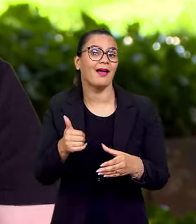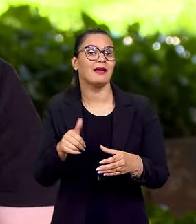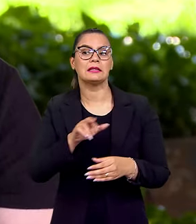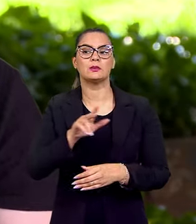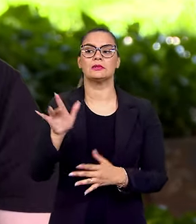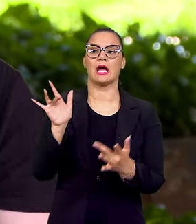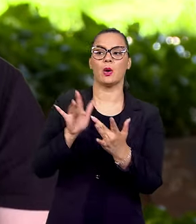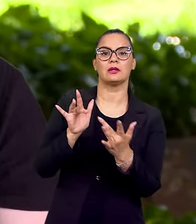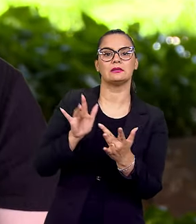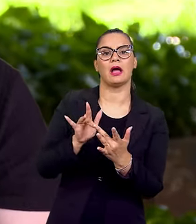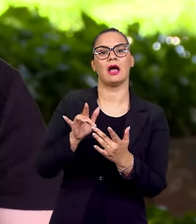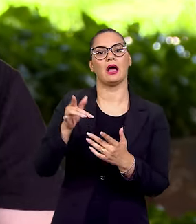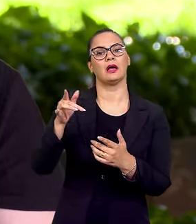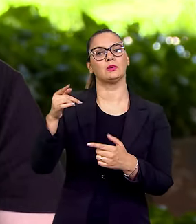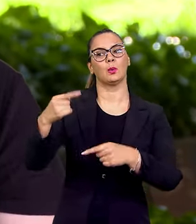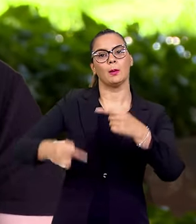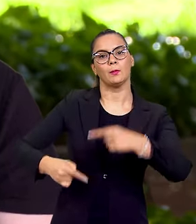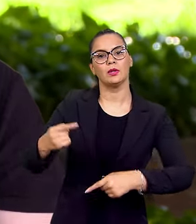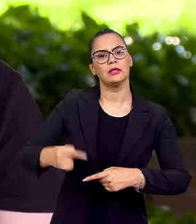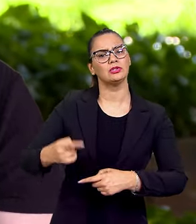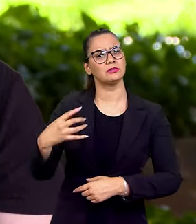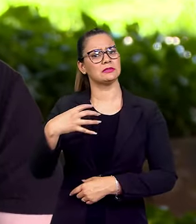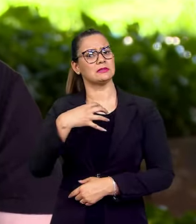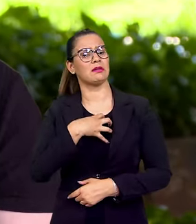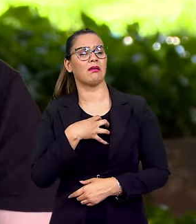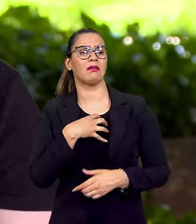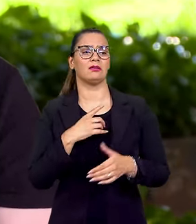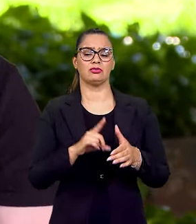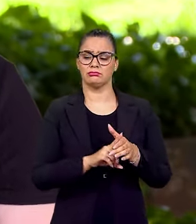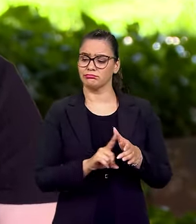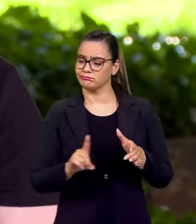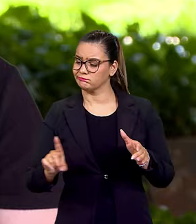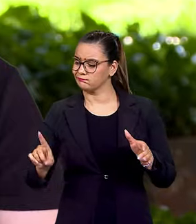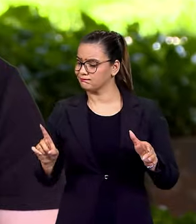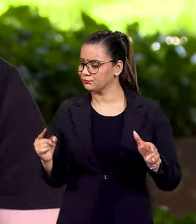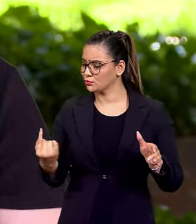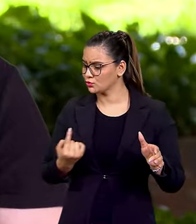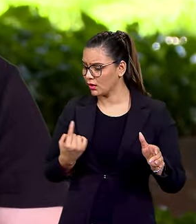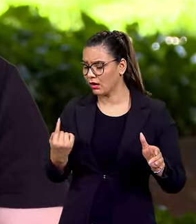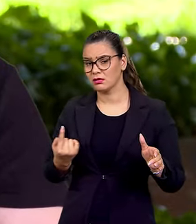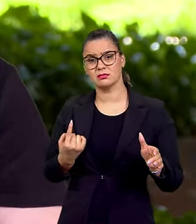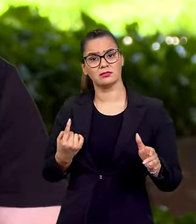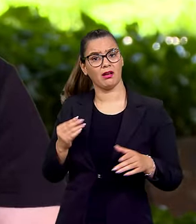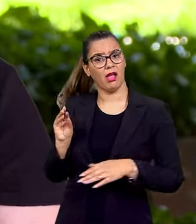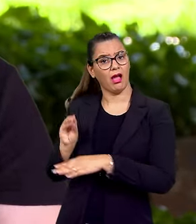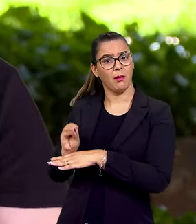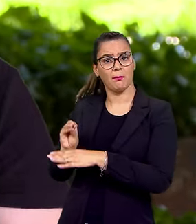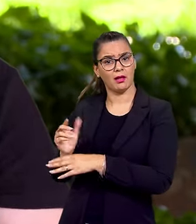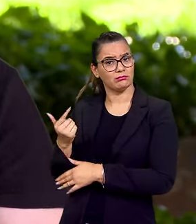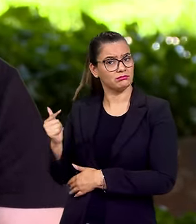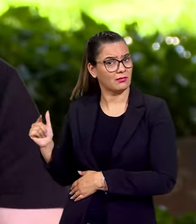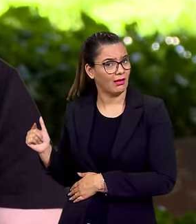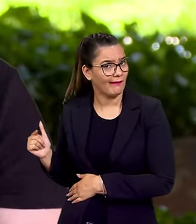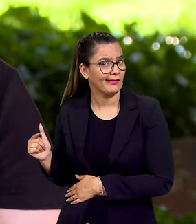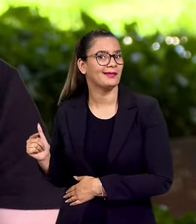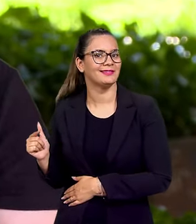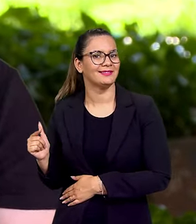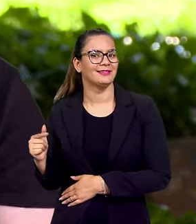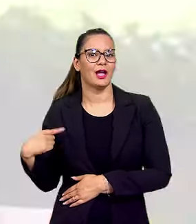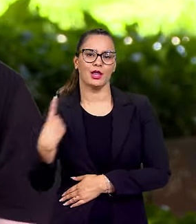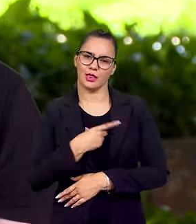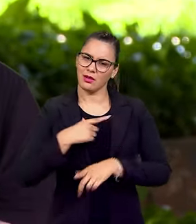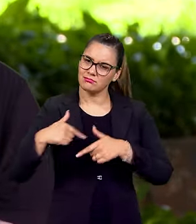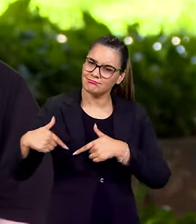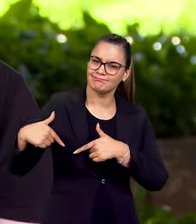as mulheres, né, que não têm acesso a essas políticas, que se sentem desamparadas. Acredito que a palavra, de fato, seja